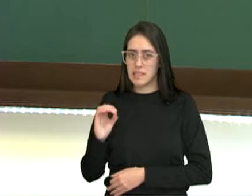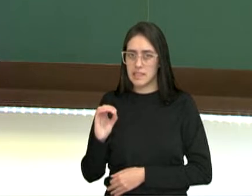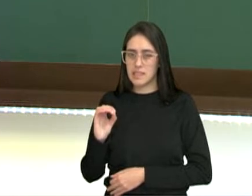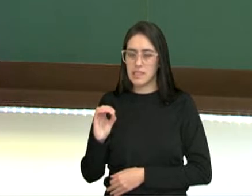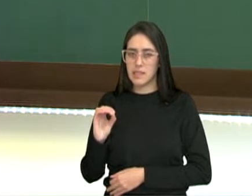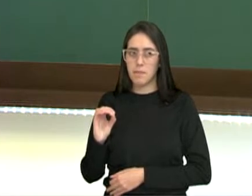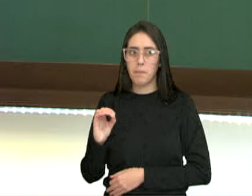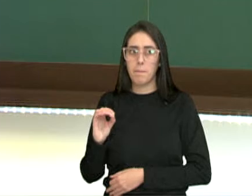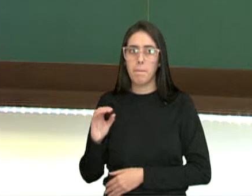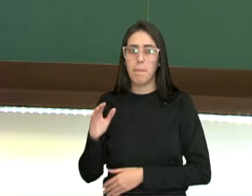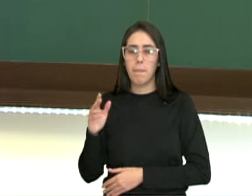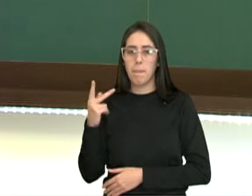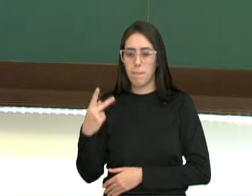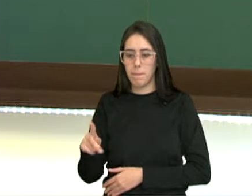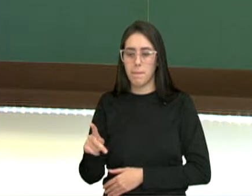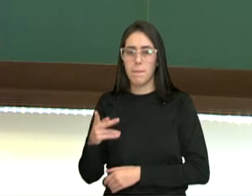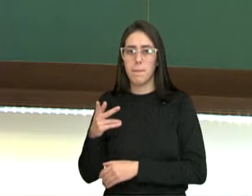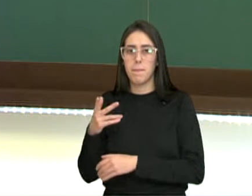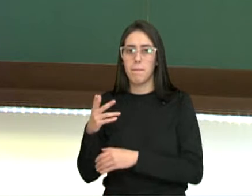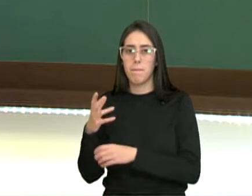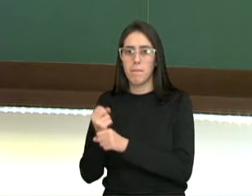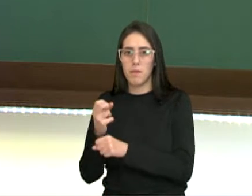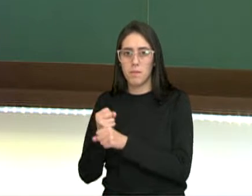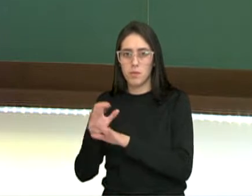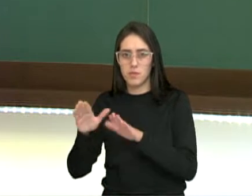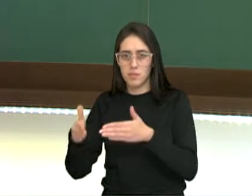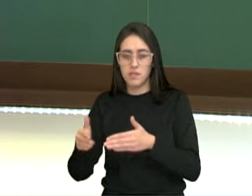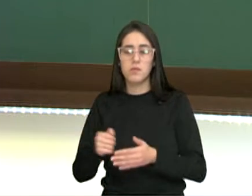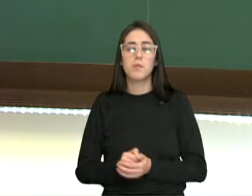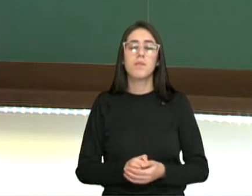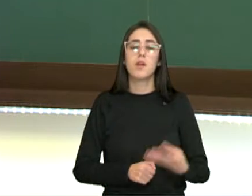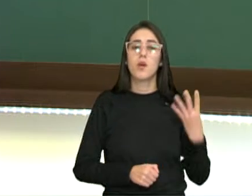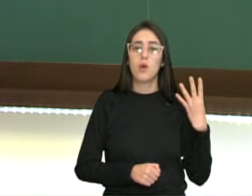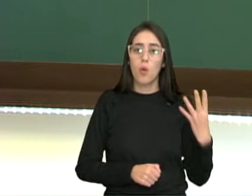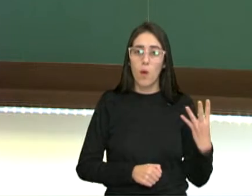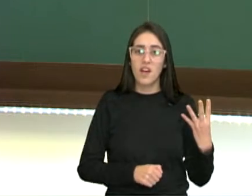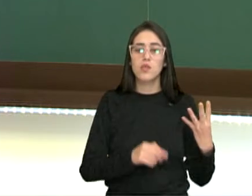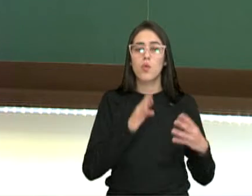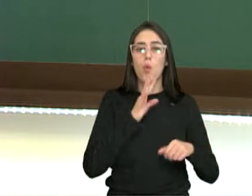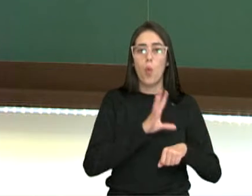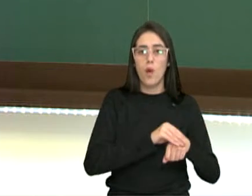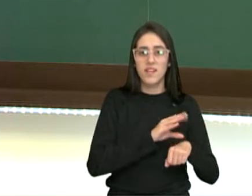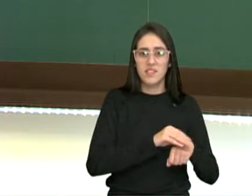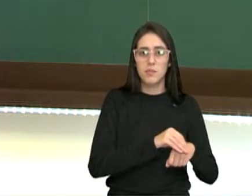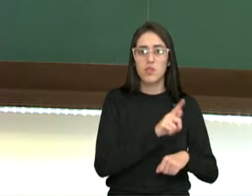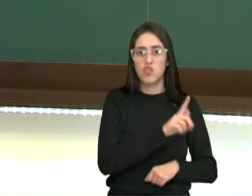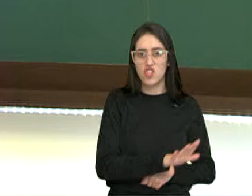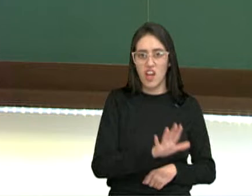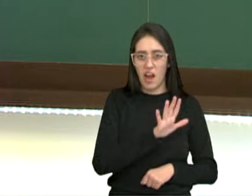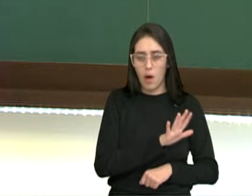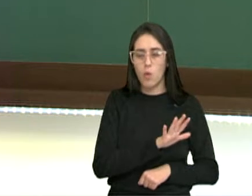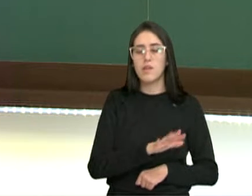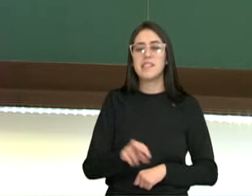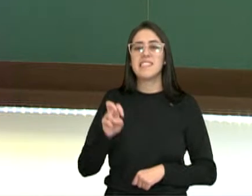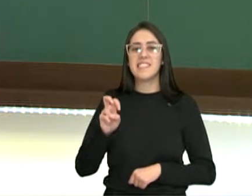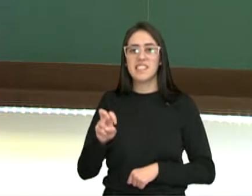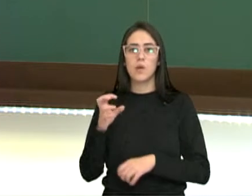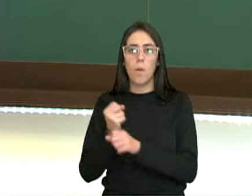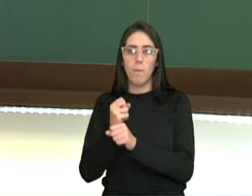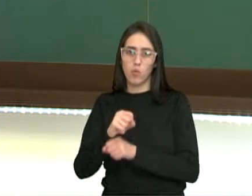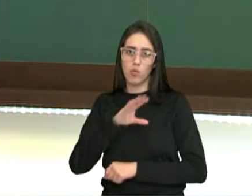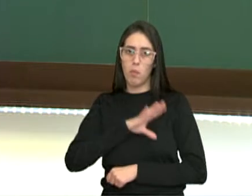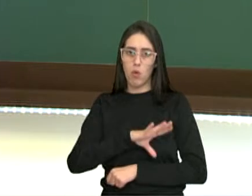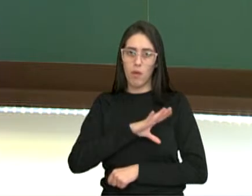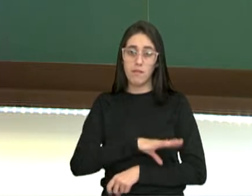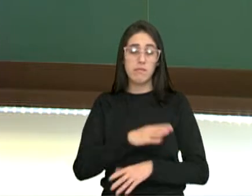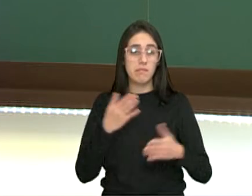conhecimentos específicos, 4 pontos em conhecimentos gerais e 5 pontos em português. E, respectivamente